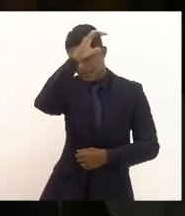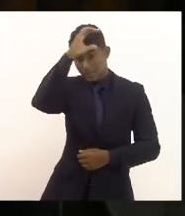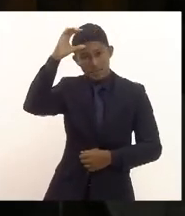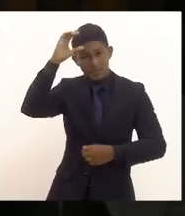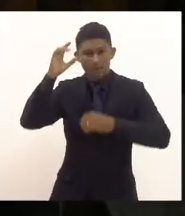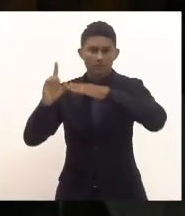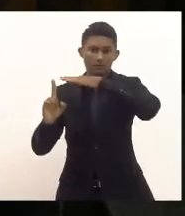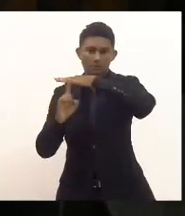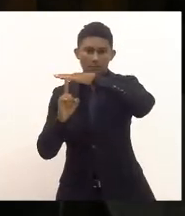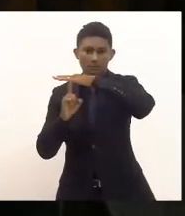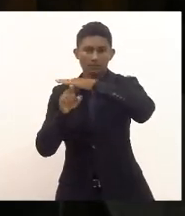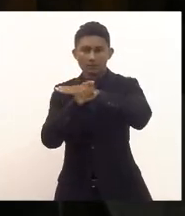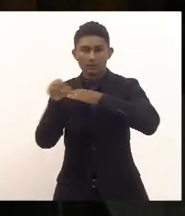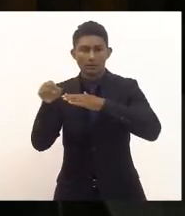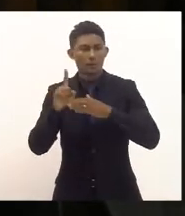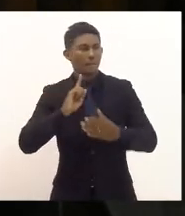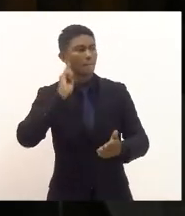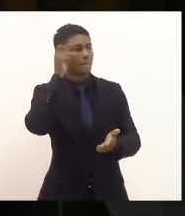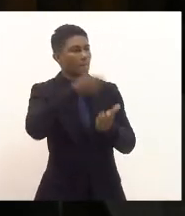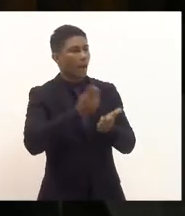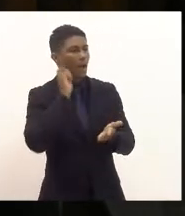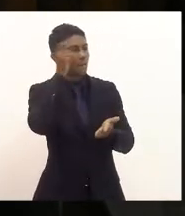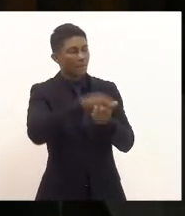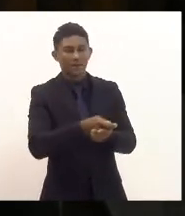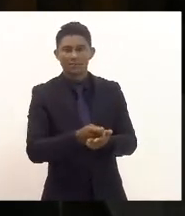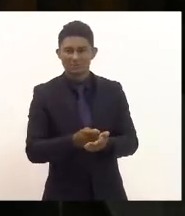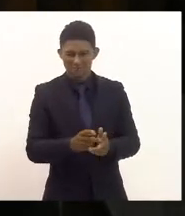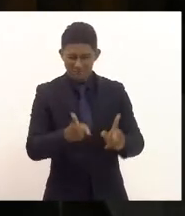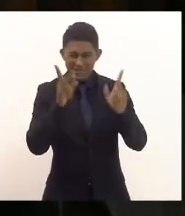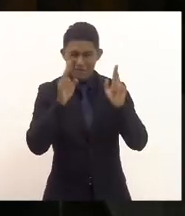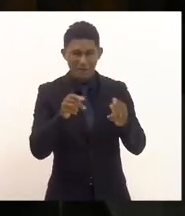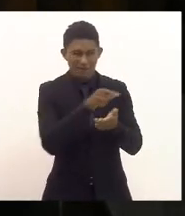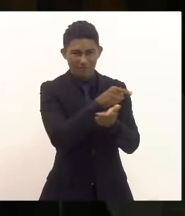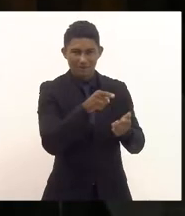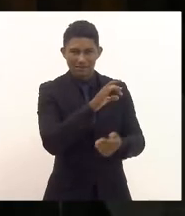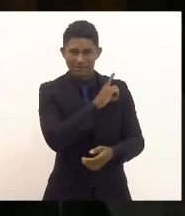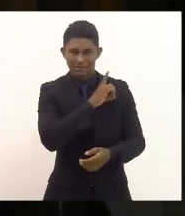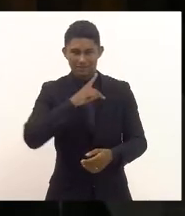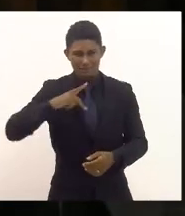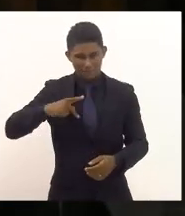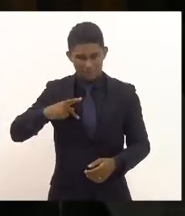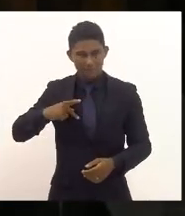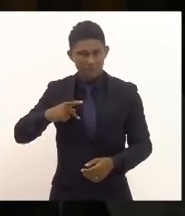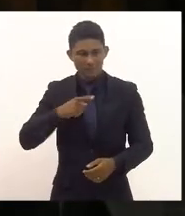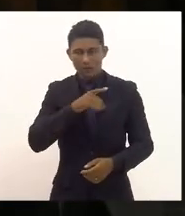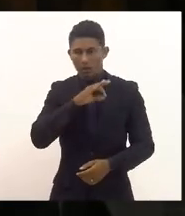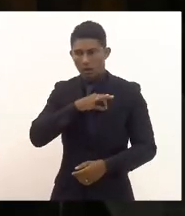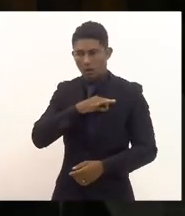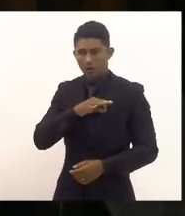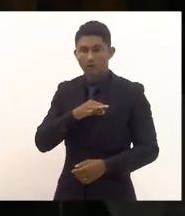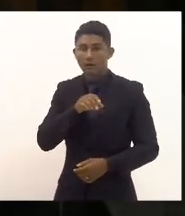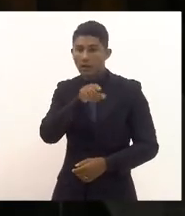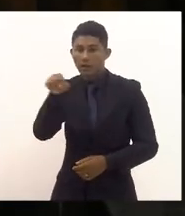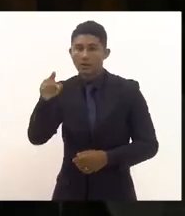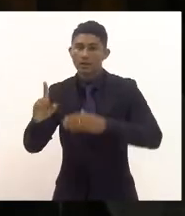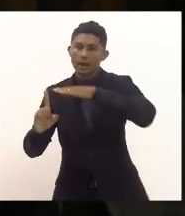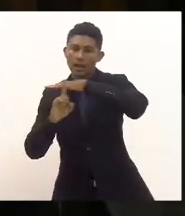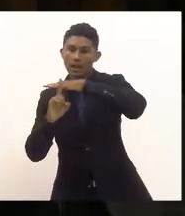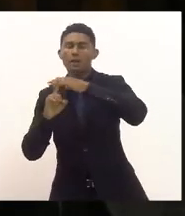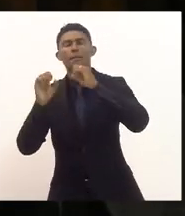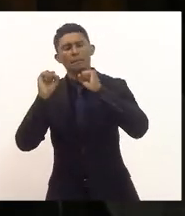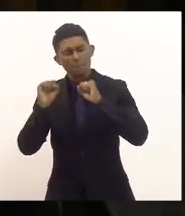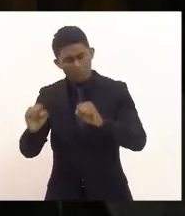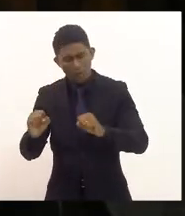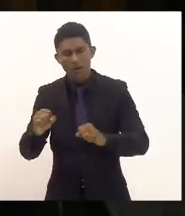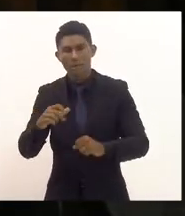paga o tanto de dinheiro que um defensor público recebe esse cliente vai ter meu número pessoal vai poder me ligar até